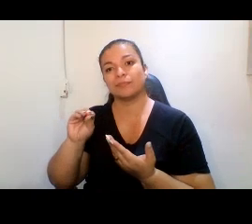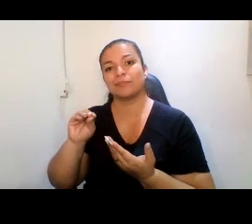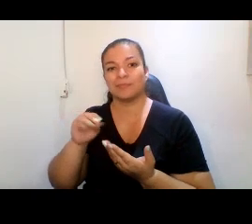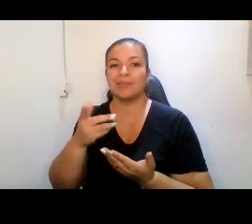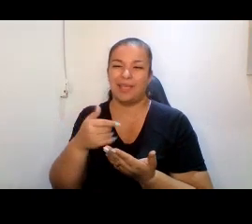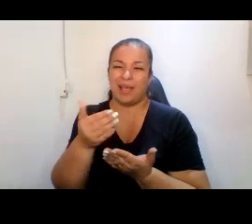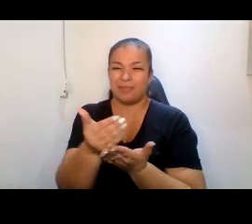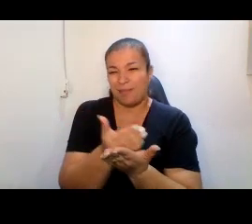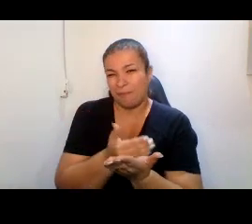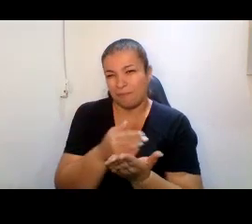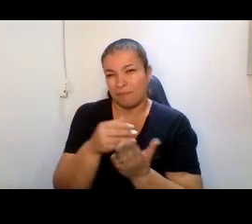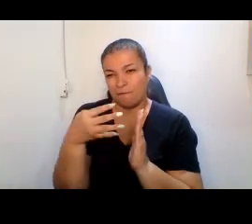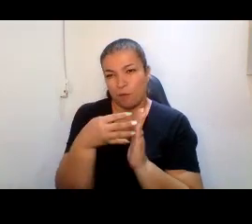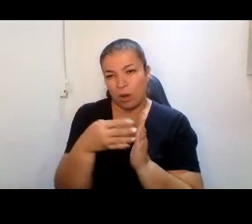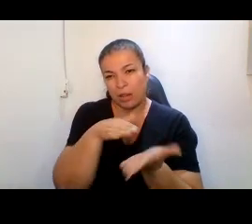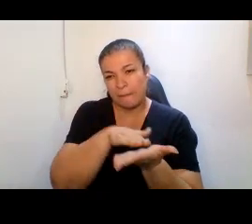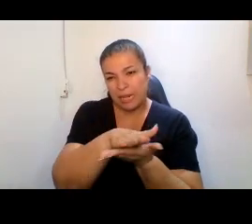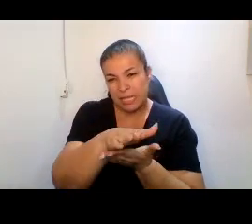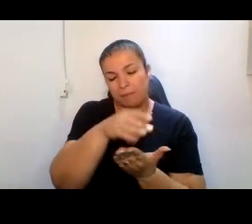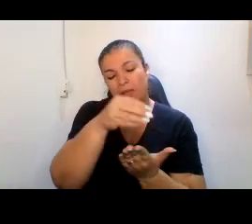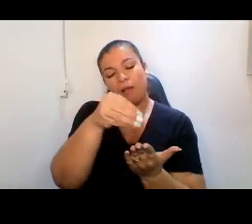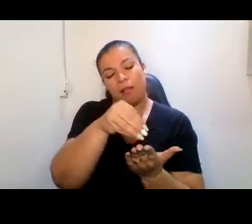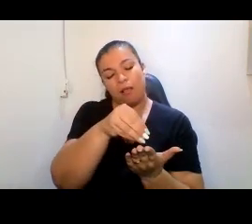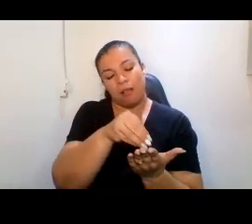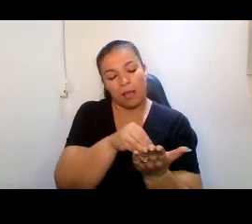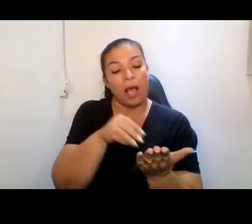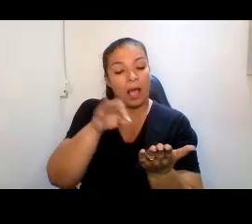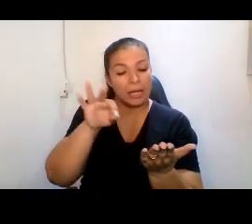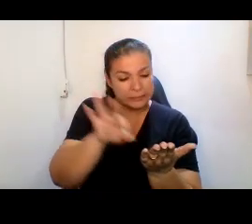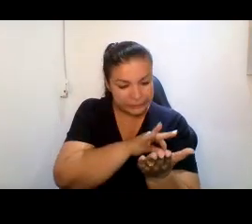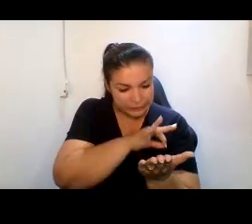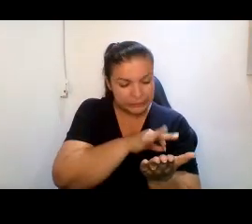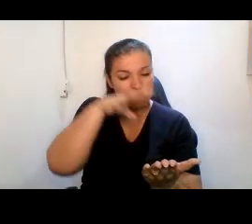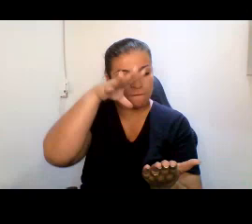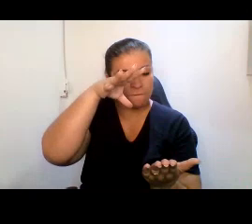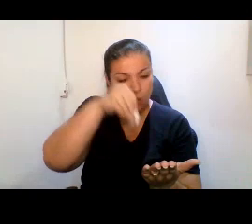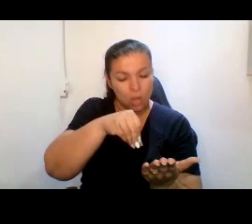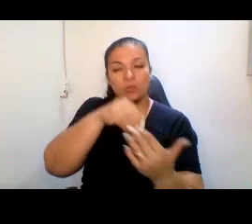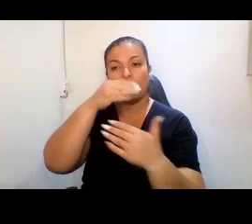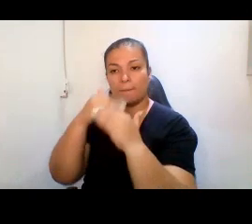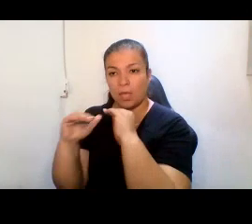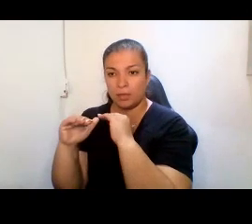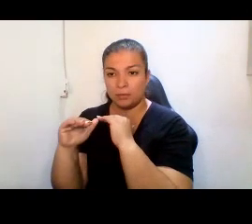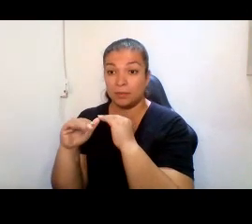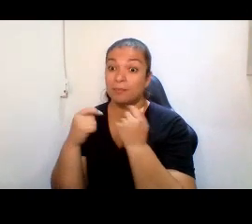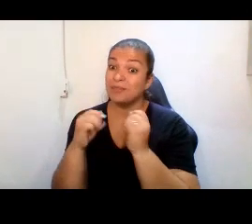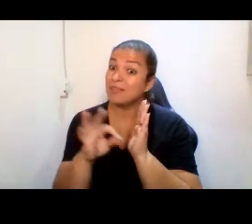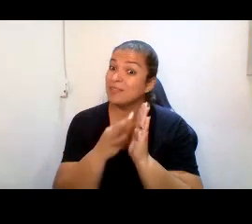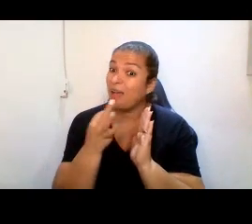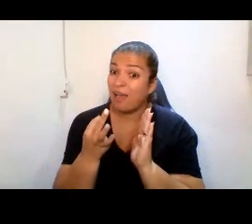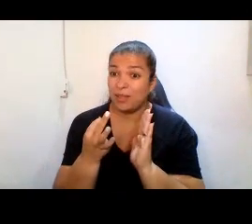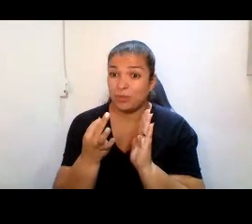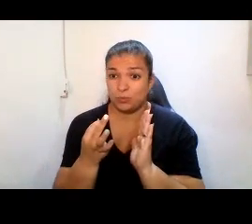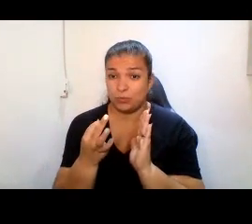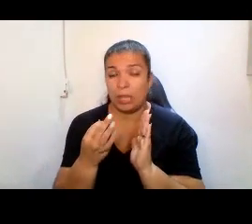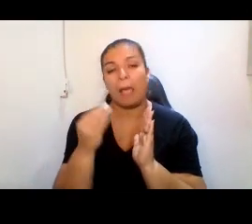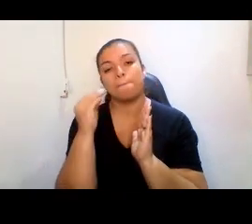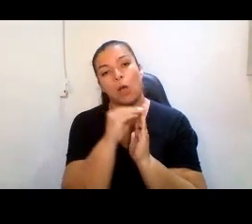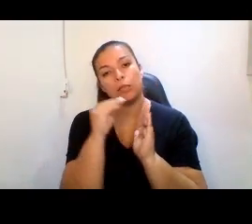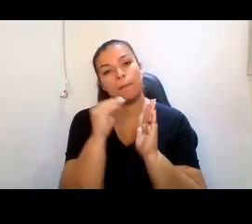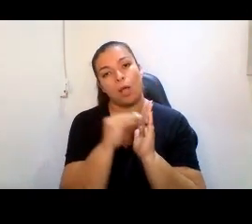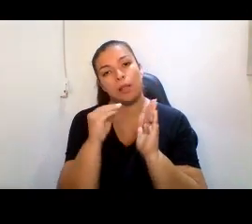as suas informações aqui em dia, tá? Ele tem que estar assinado. Não adianta você preencher os seus dados e